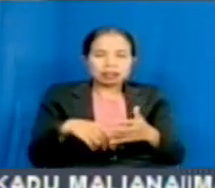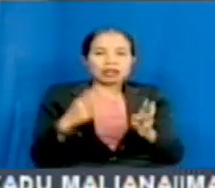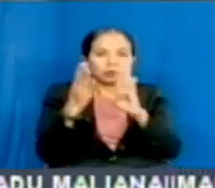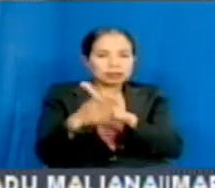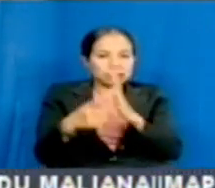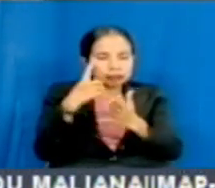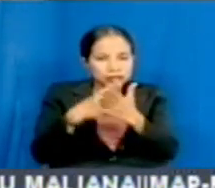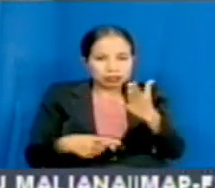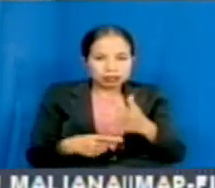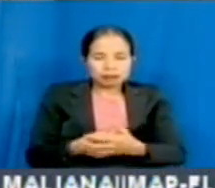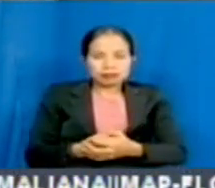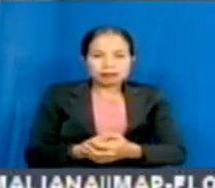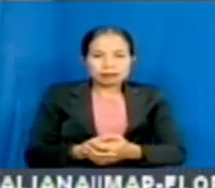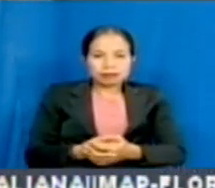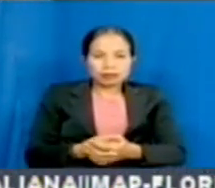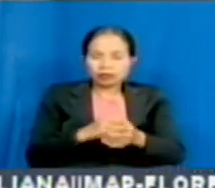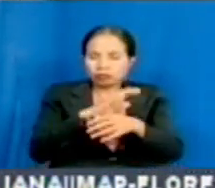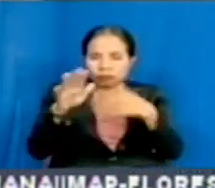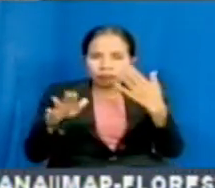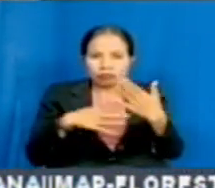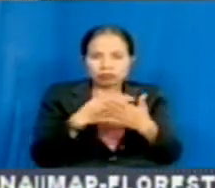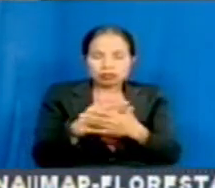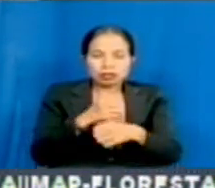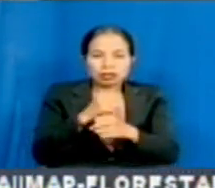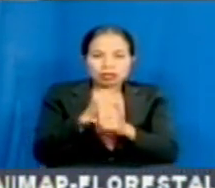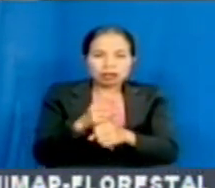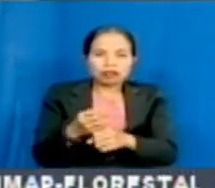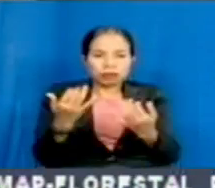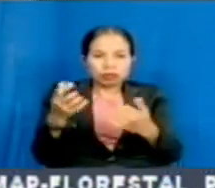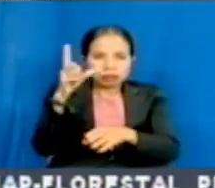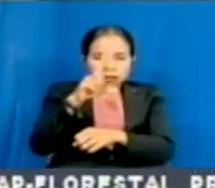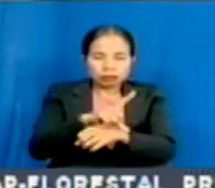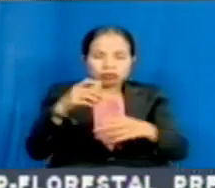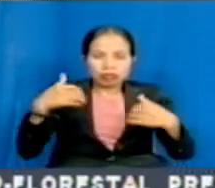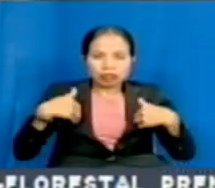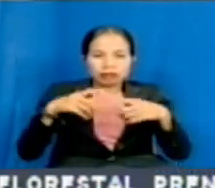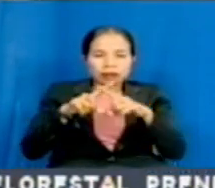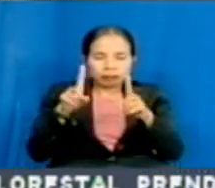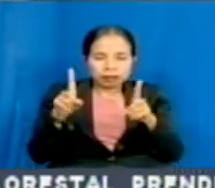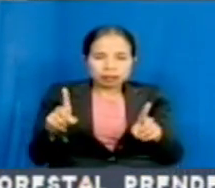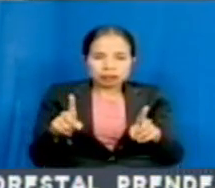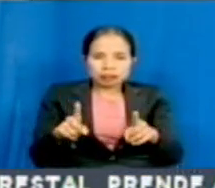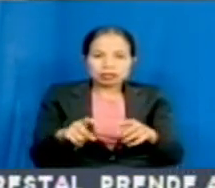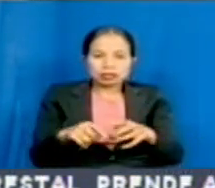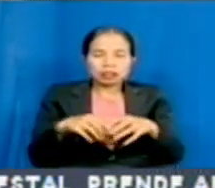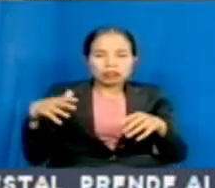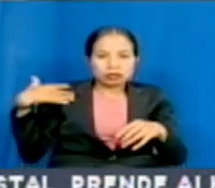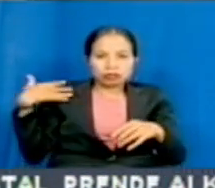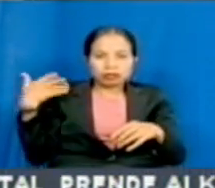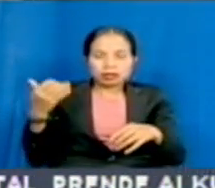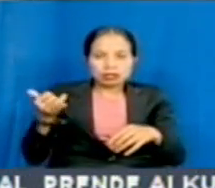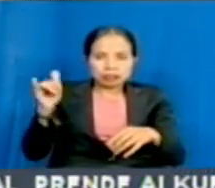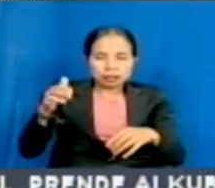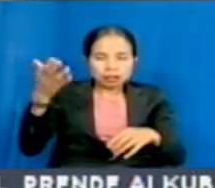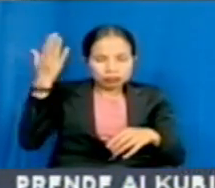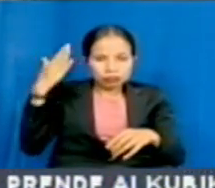seita. Bote sirne halo, com que o hiloro. E a diferença e a prevedão entre jovem sira uluco